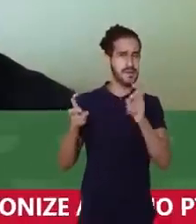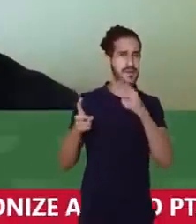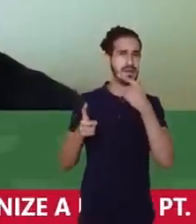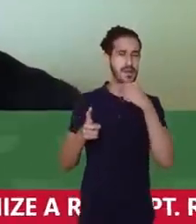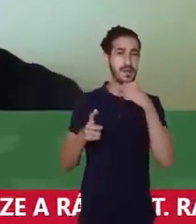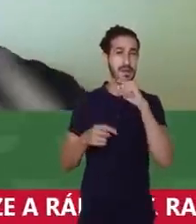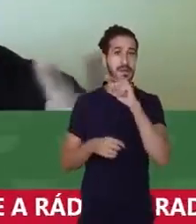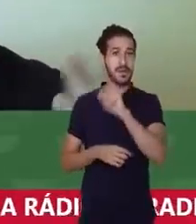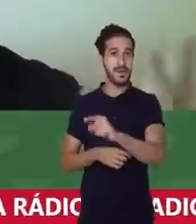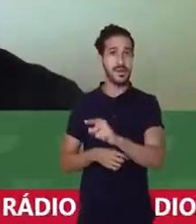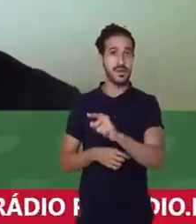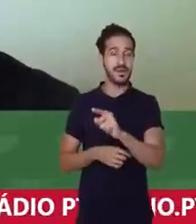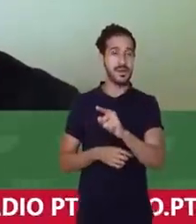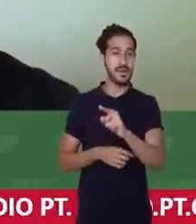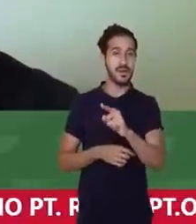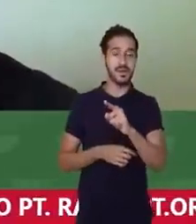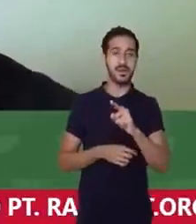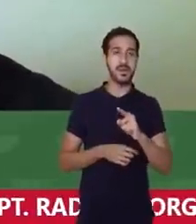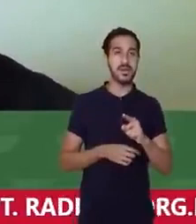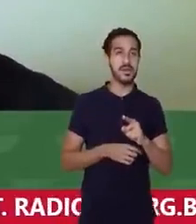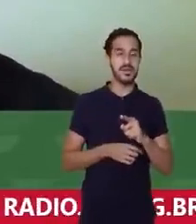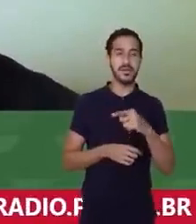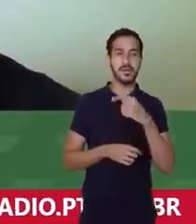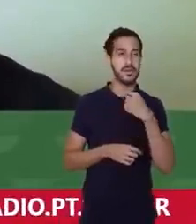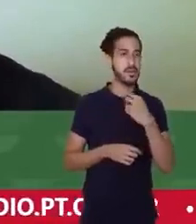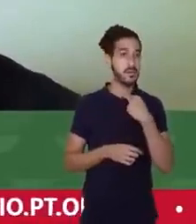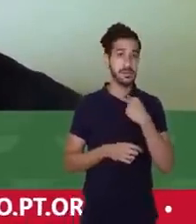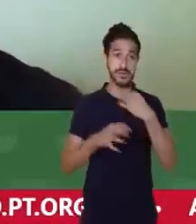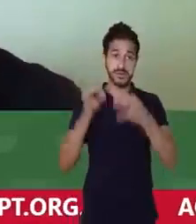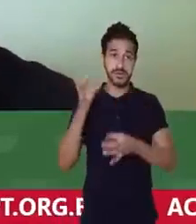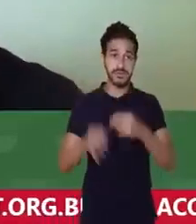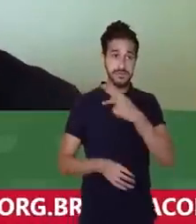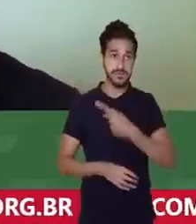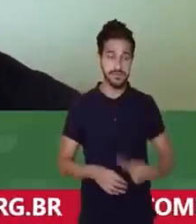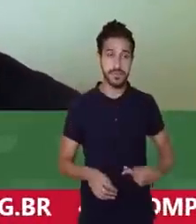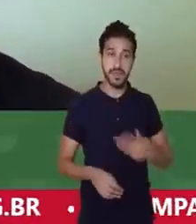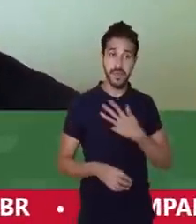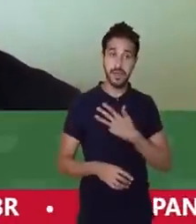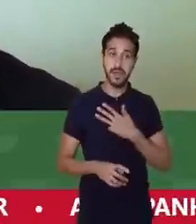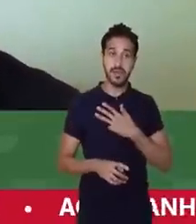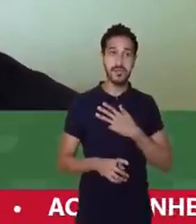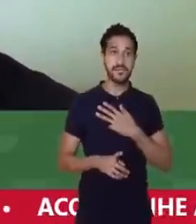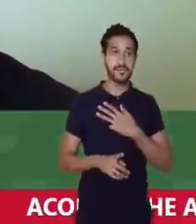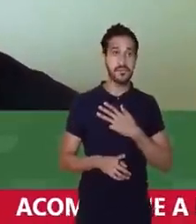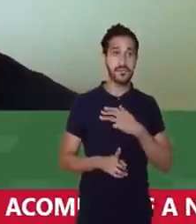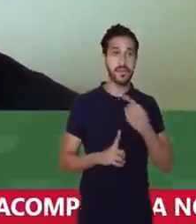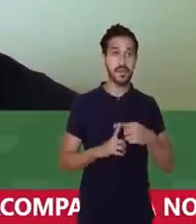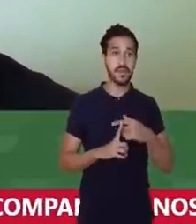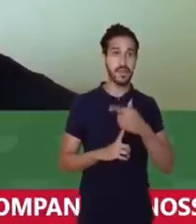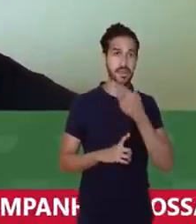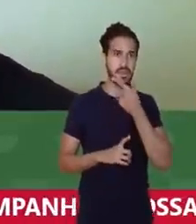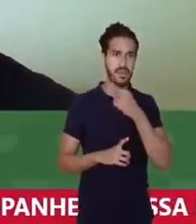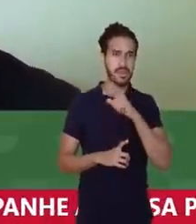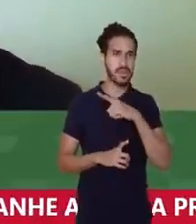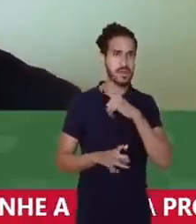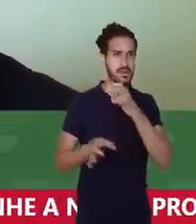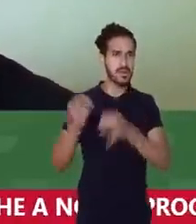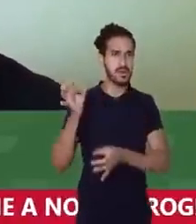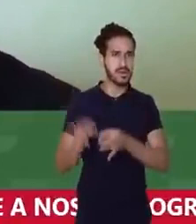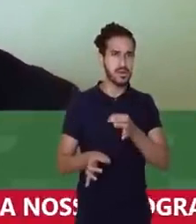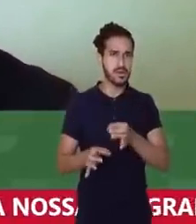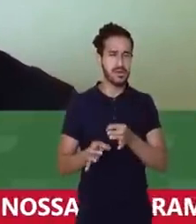como sendo incompetente para julgar o presidente Lula, porque tem um